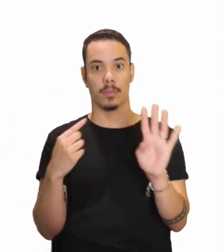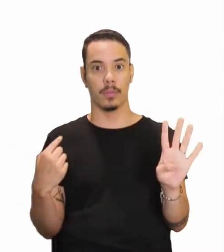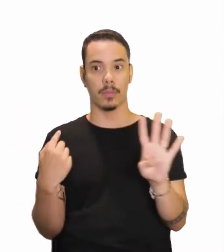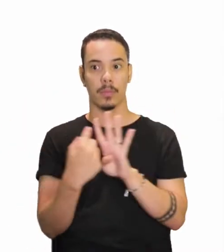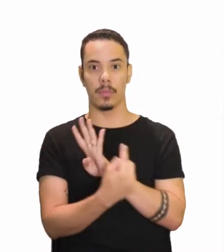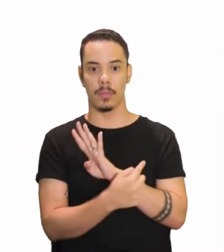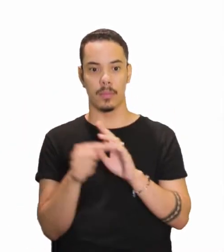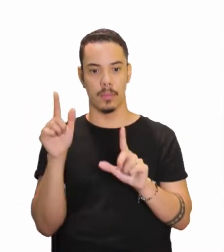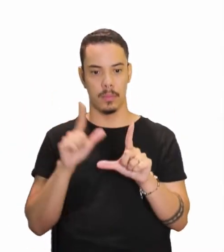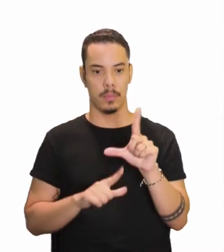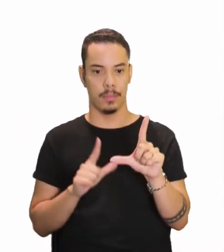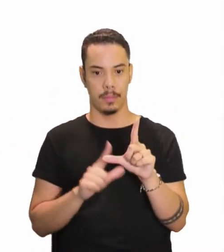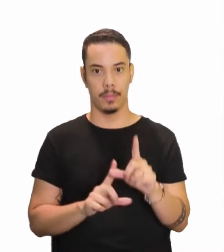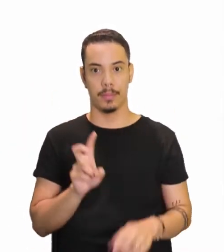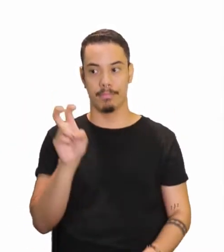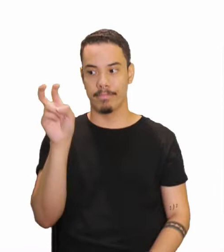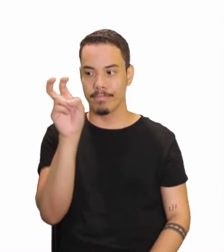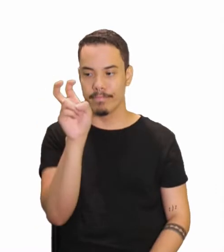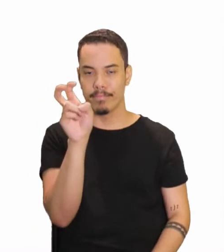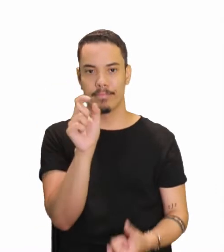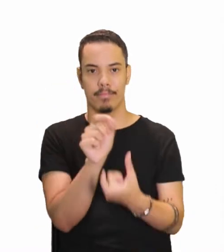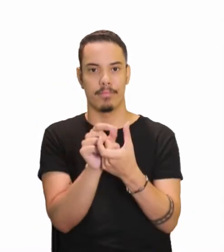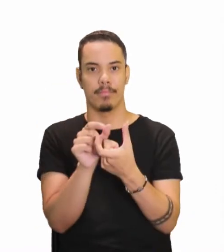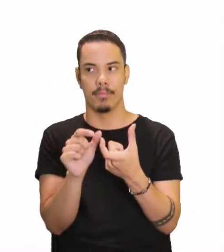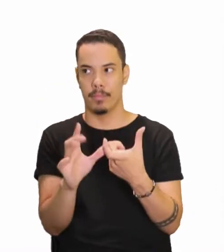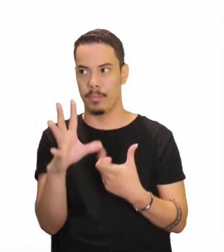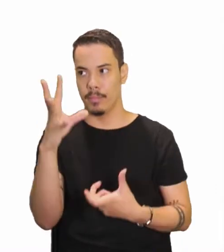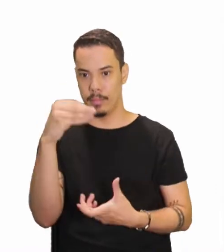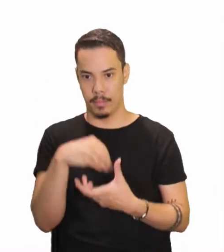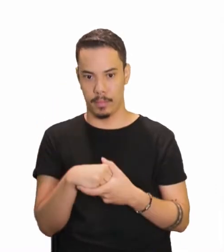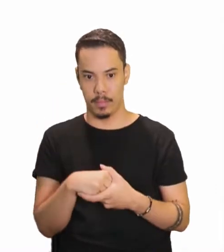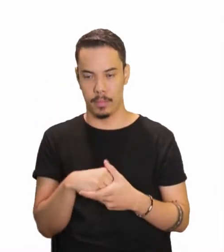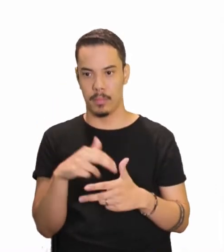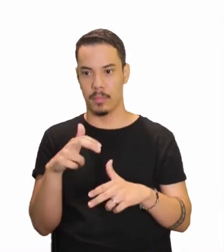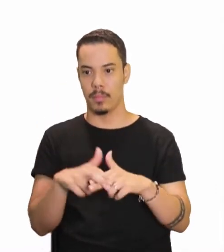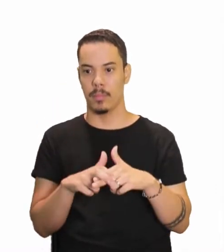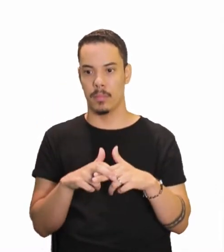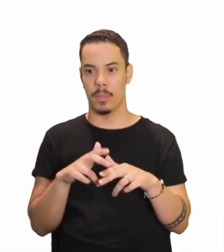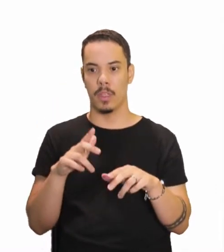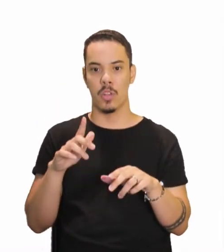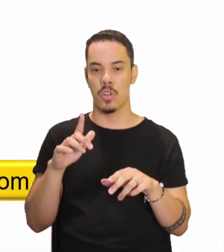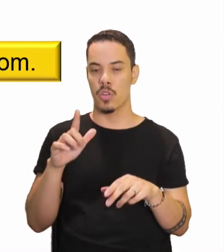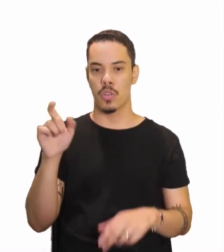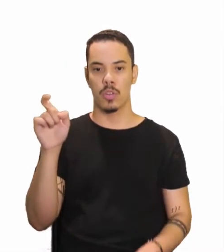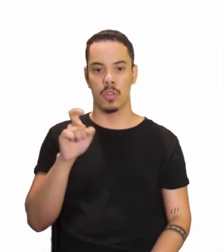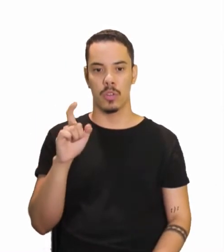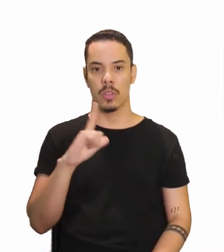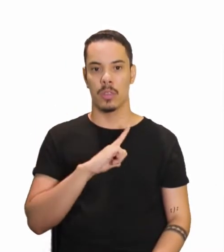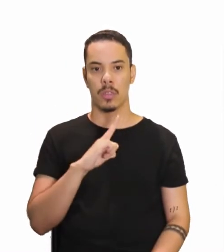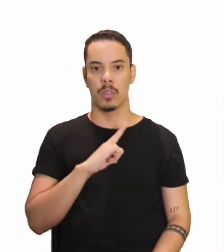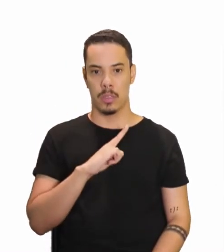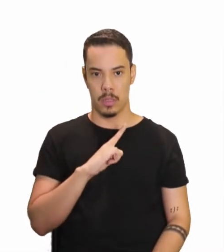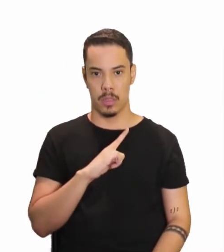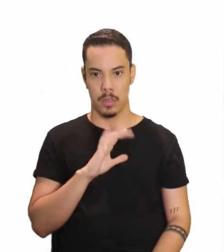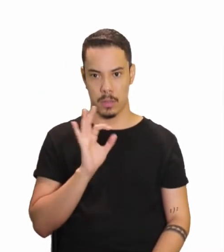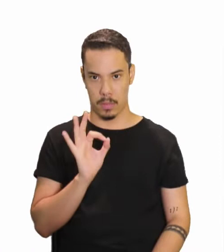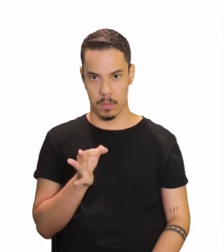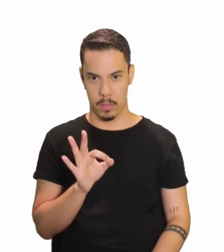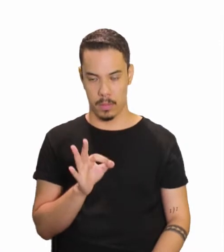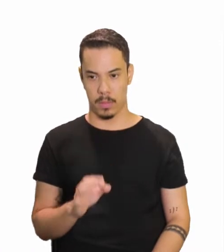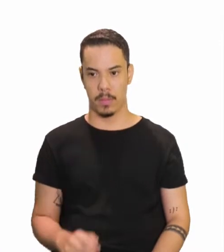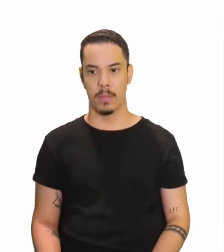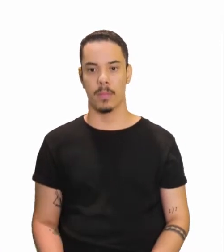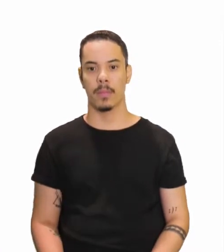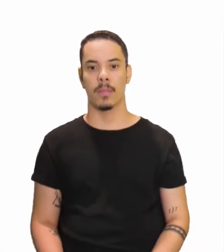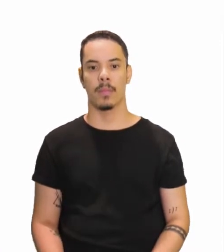e 5 fonemas. Belezinha? Porque esse X aqui tem um som de KS. Beleza,